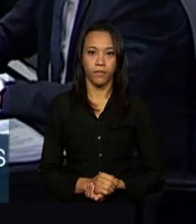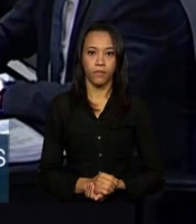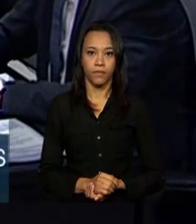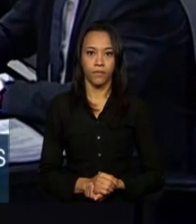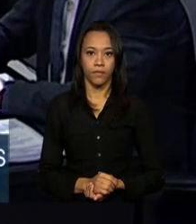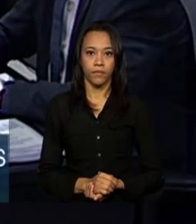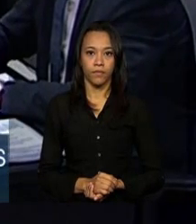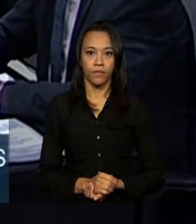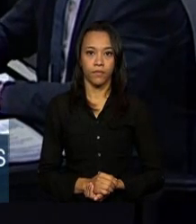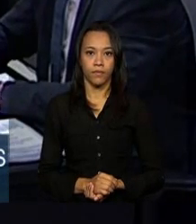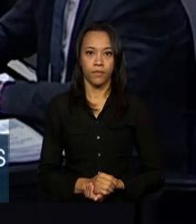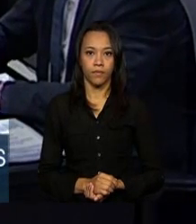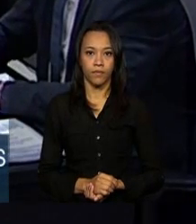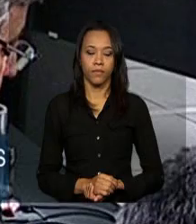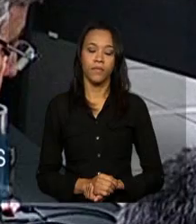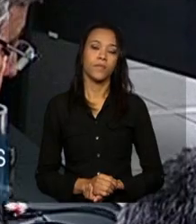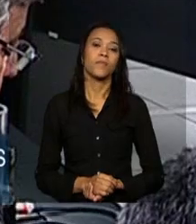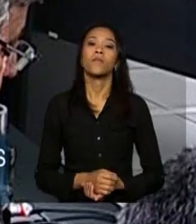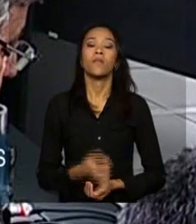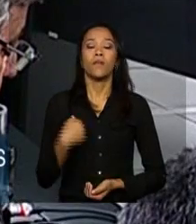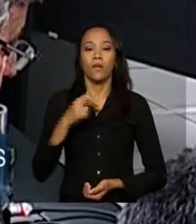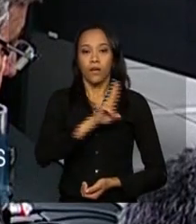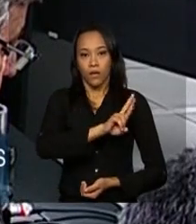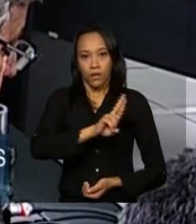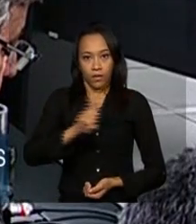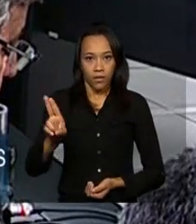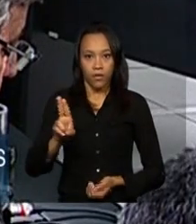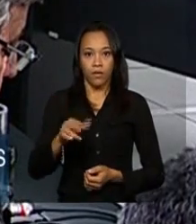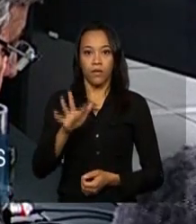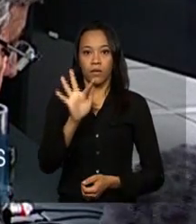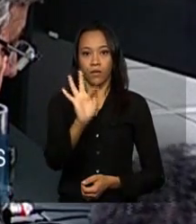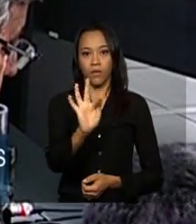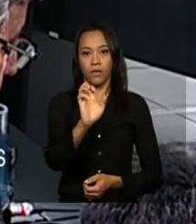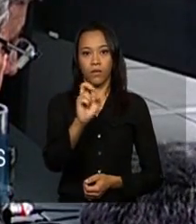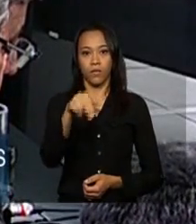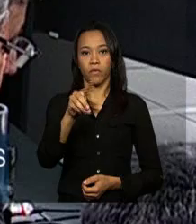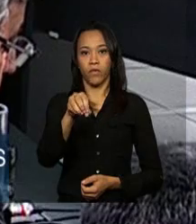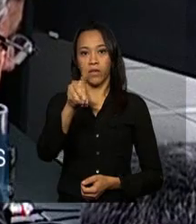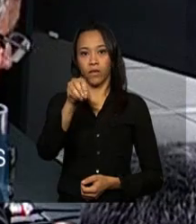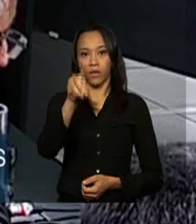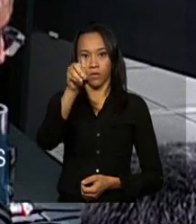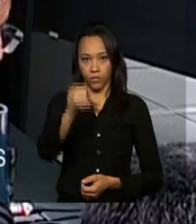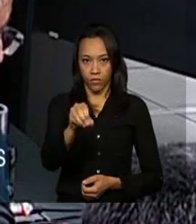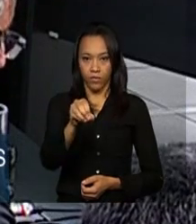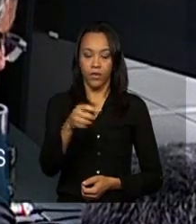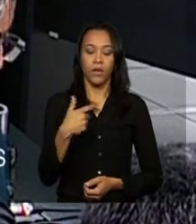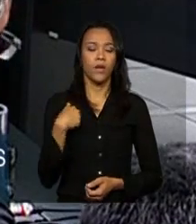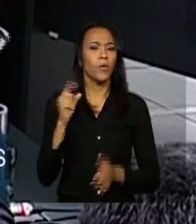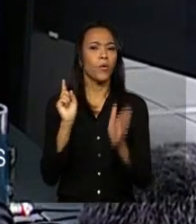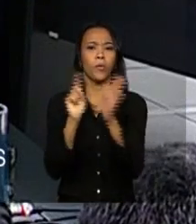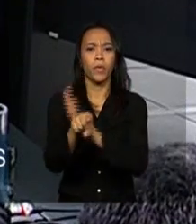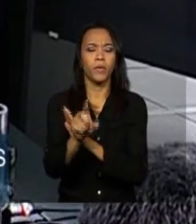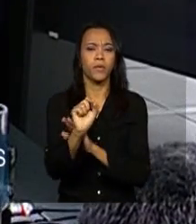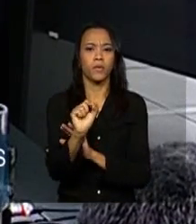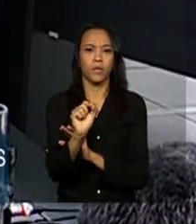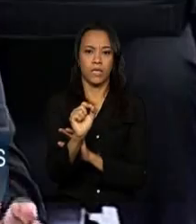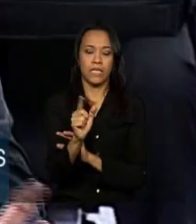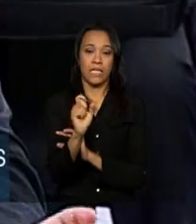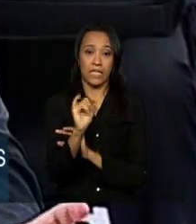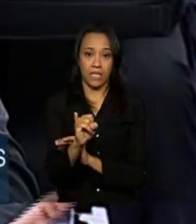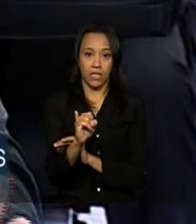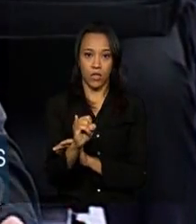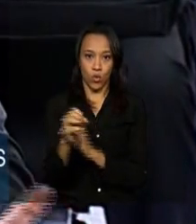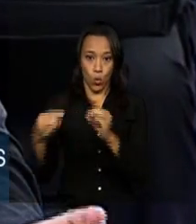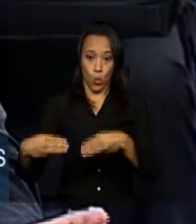aqui tudo bem Ministro Fernando rota da Radio mais News eu queria saber se por acaso o ministério faz uma relação entre a